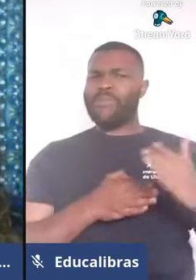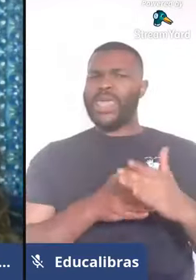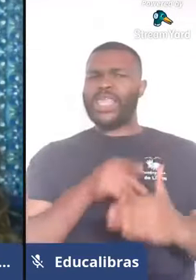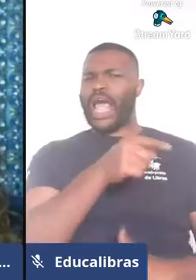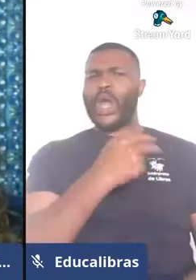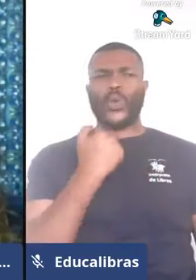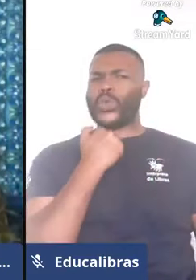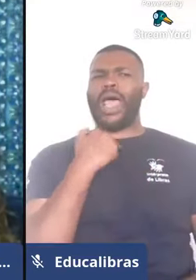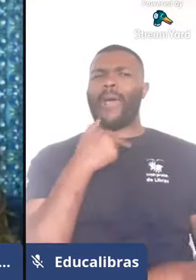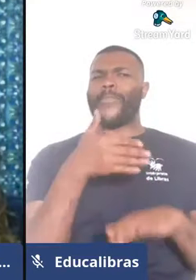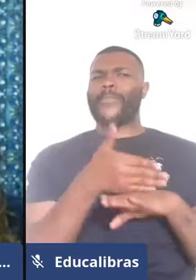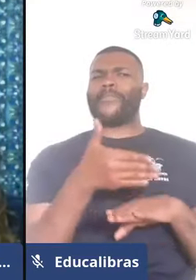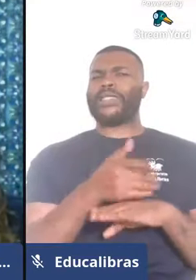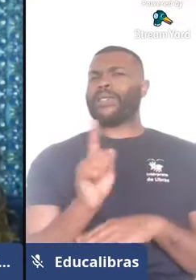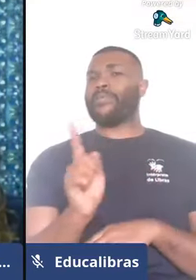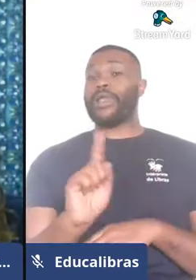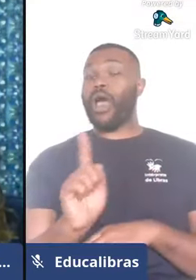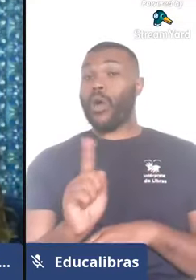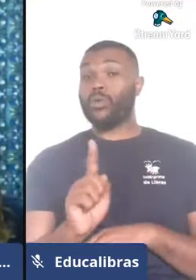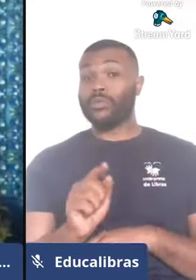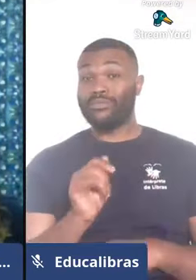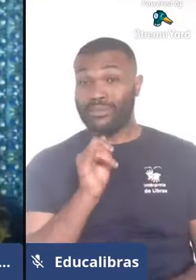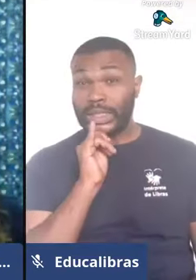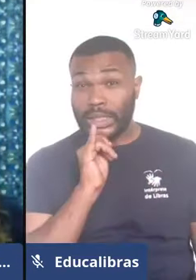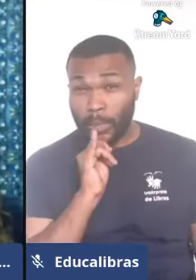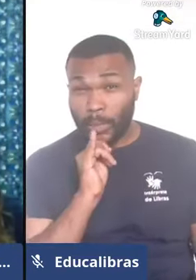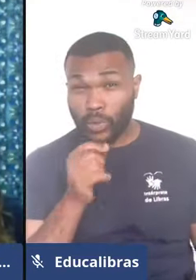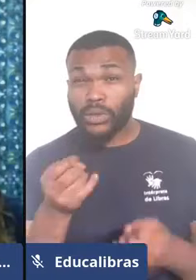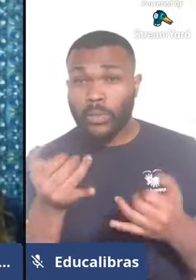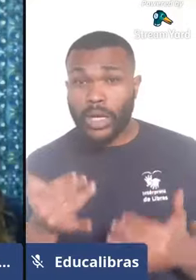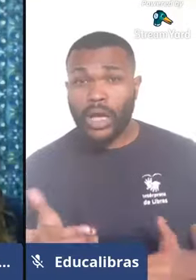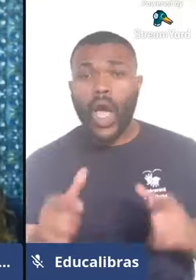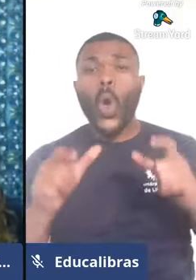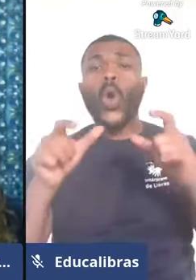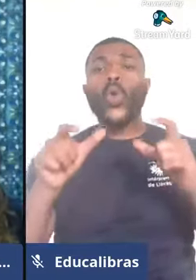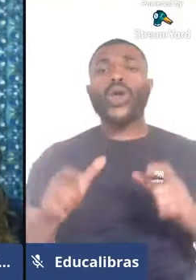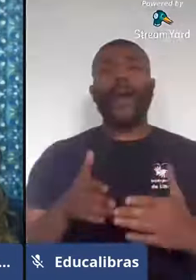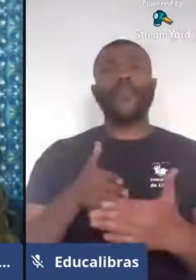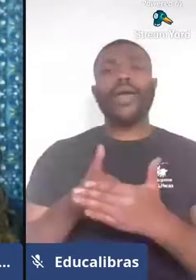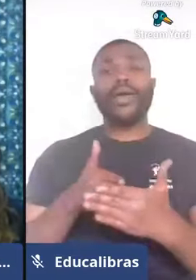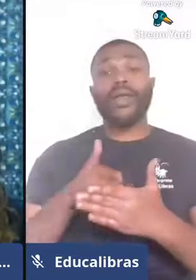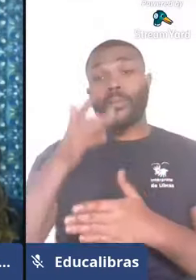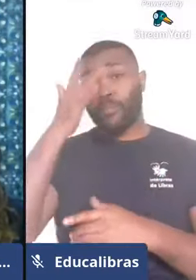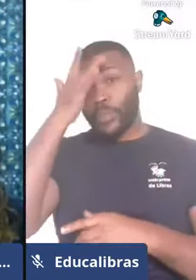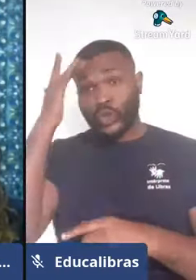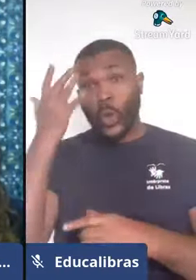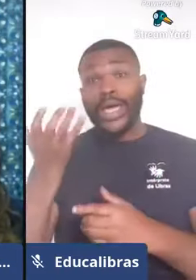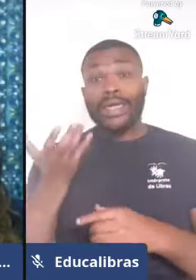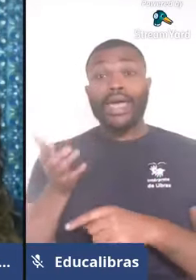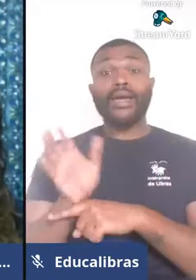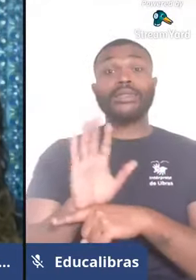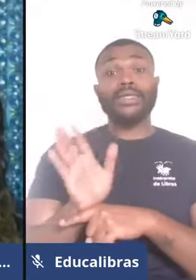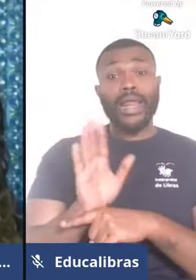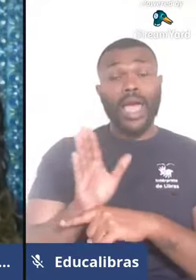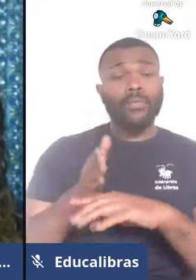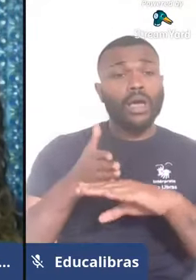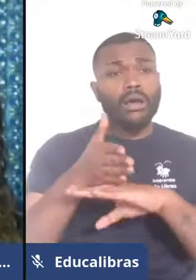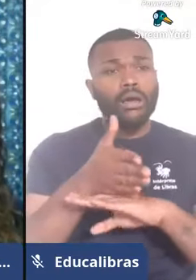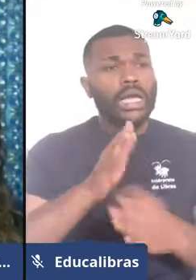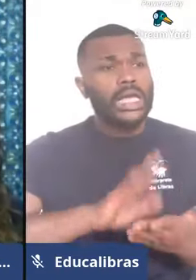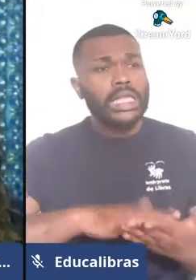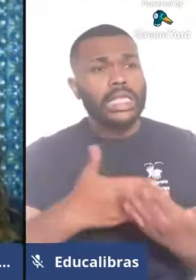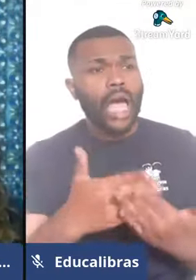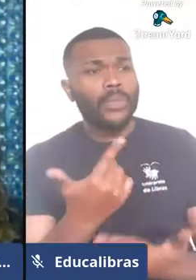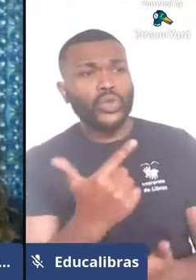partir do momento que eu tenho um ambiente cheio de barreira, que a pessoa quer ir num cinema, mas ela não tem um intérprete de Libras, ela não tem uma audiodescrição